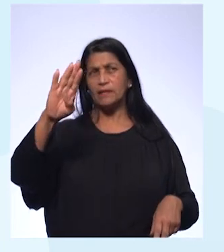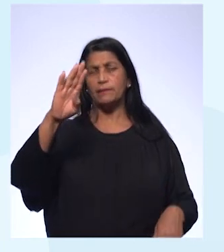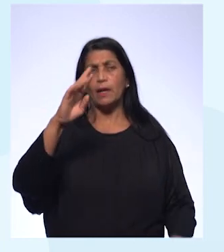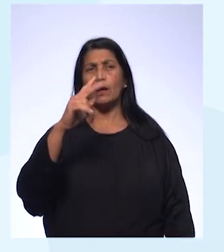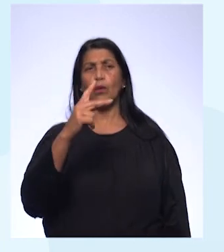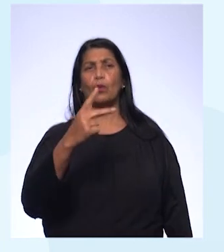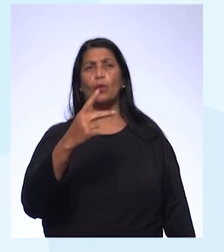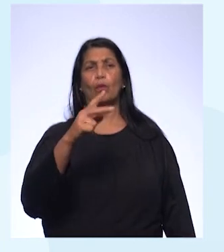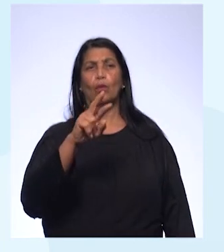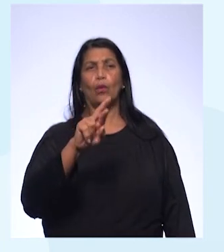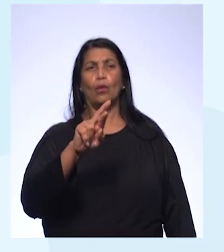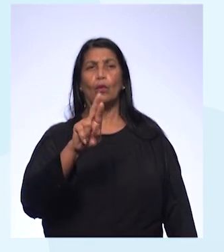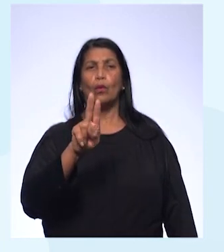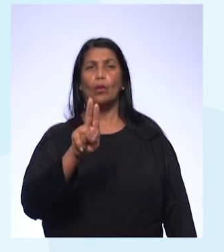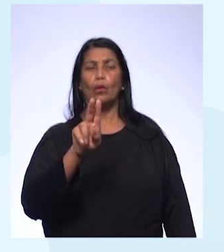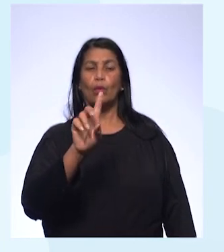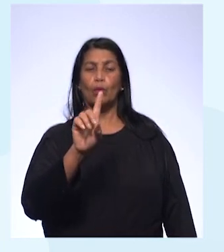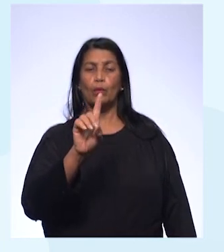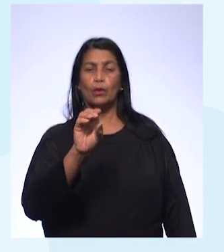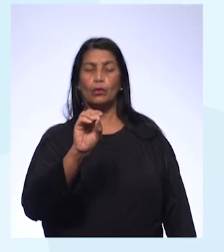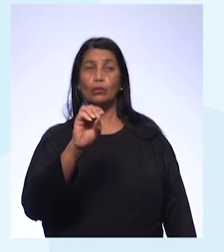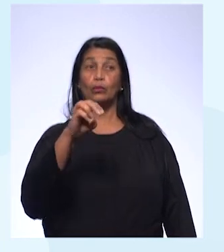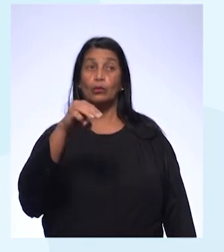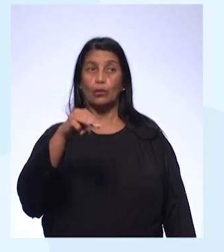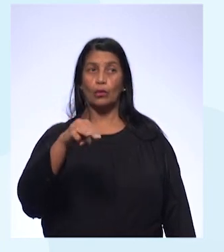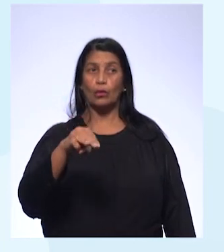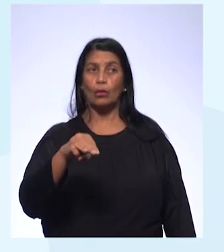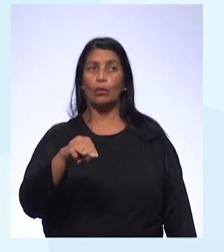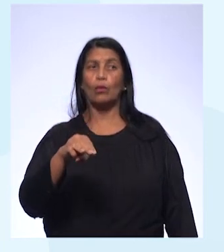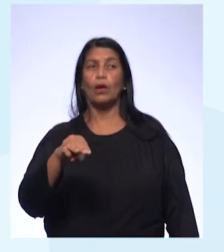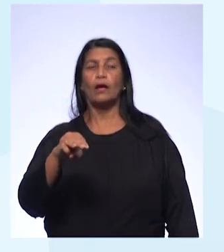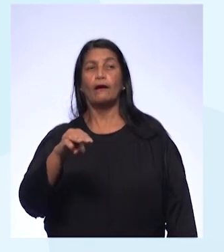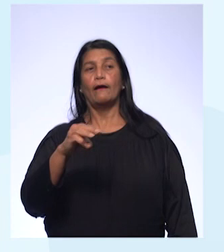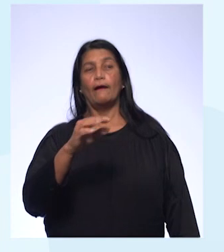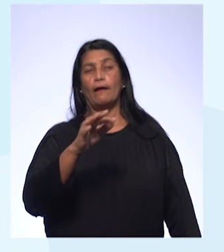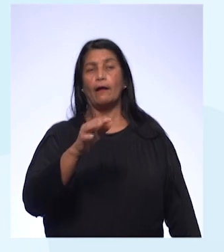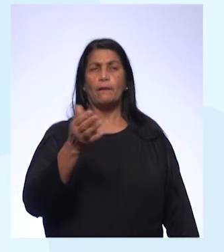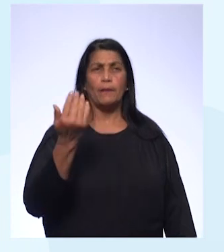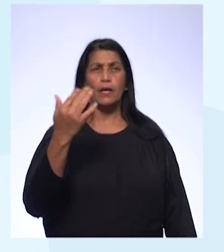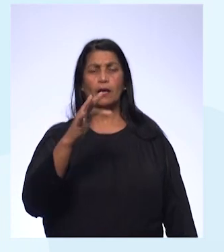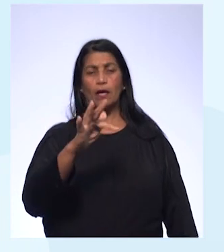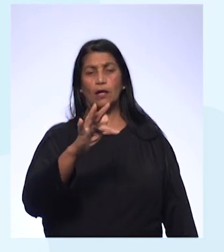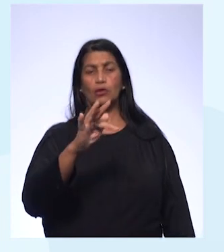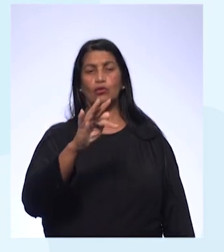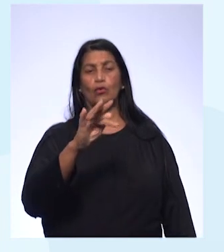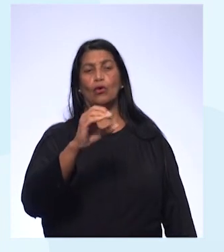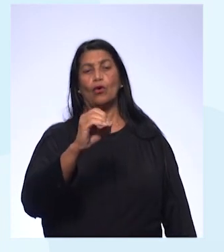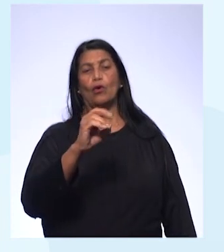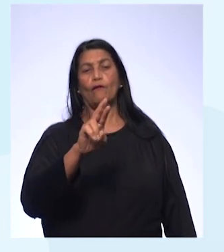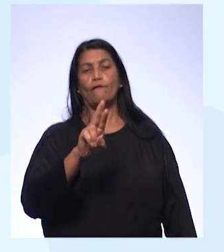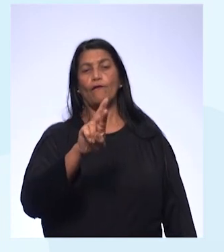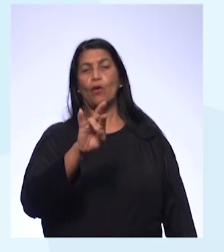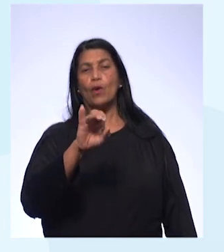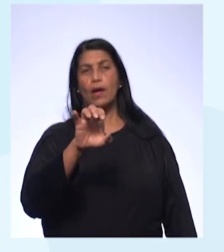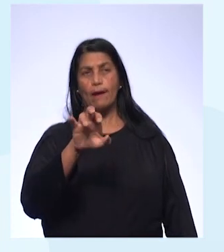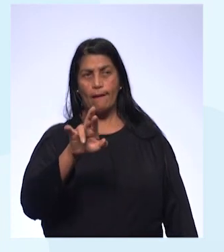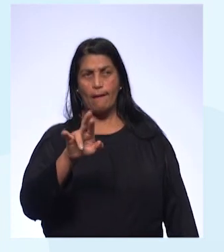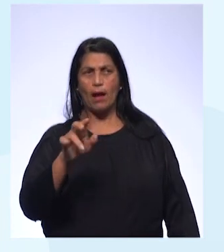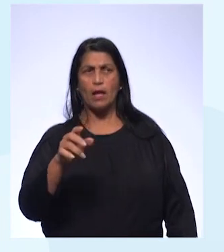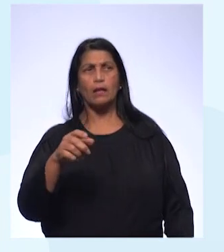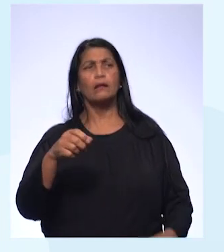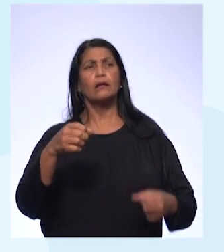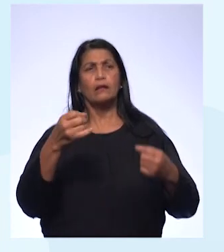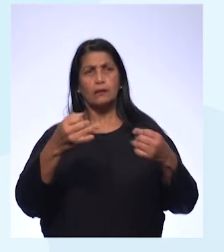Ele foi fortemente inspirado pelos socialistas utópicos, né, o Fourier e o Owen, e é considerado um dos expoentes aí que defendia